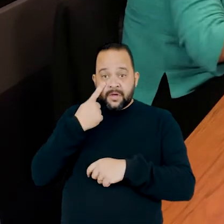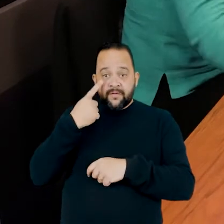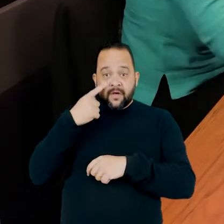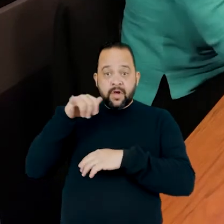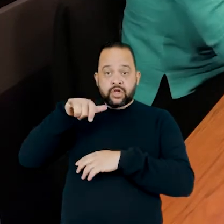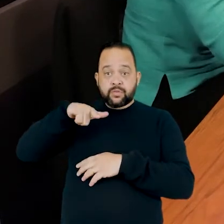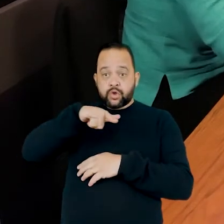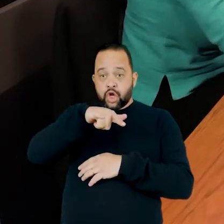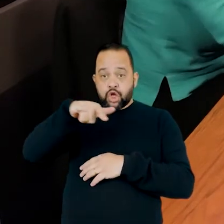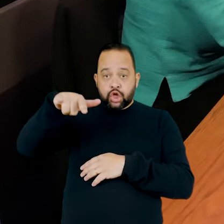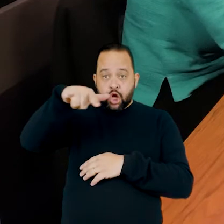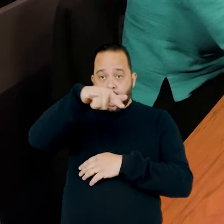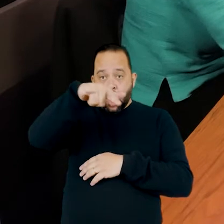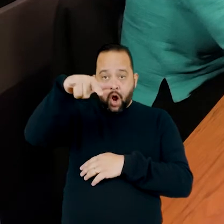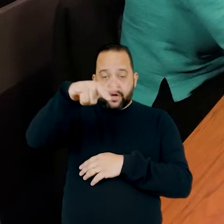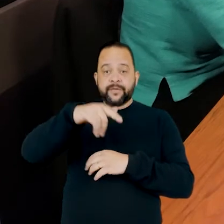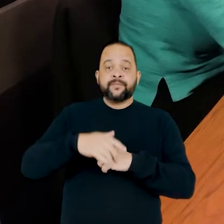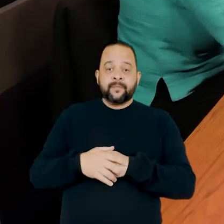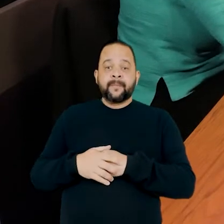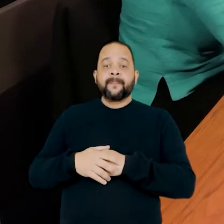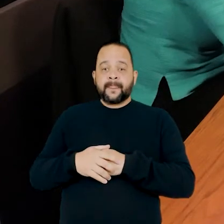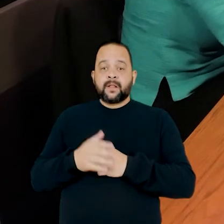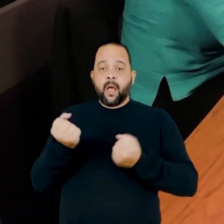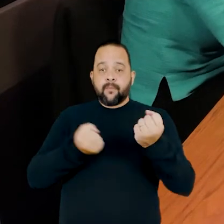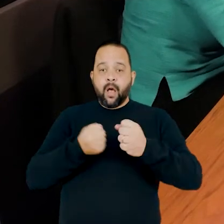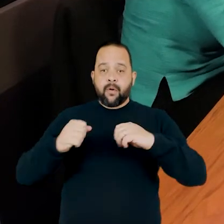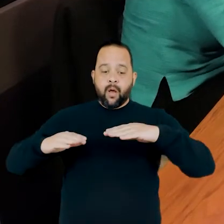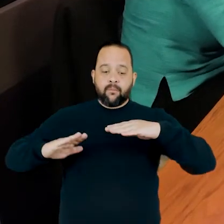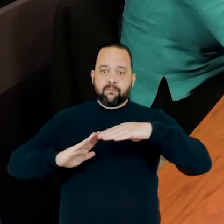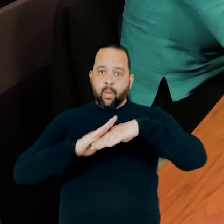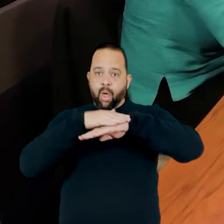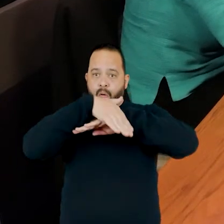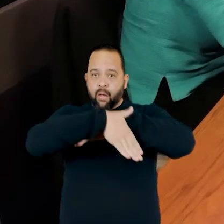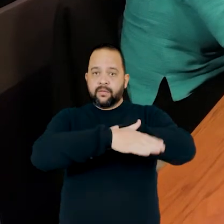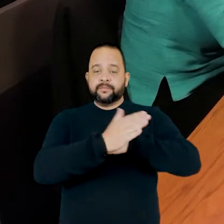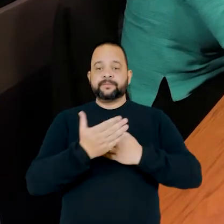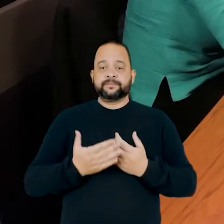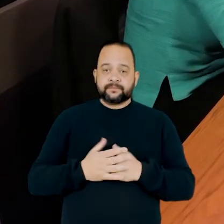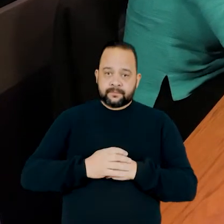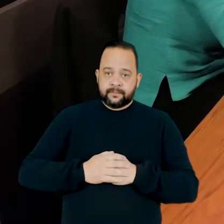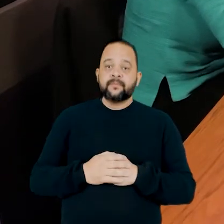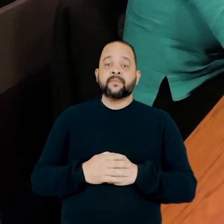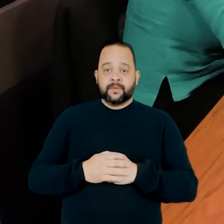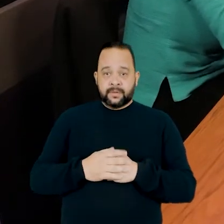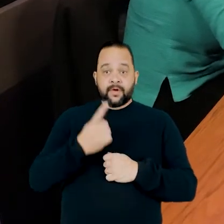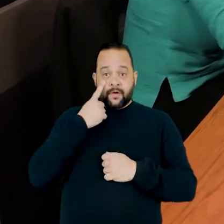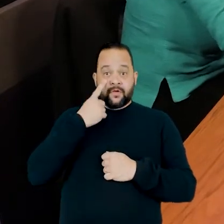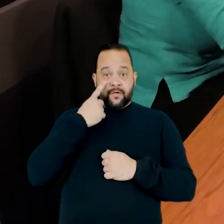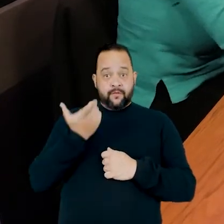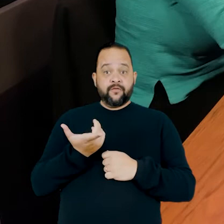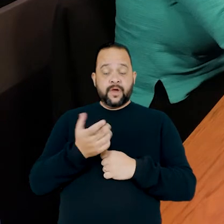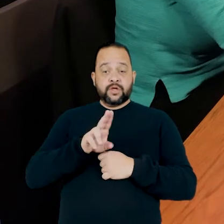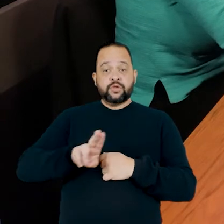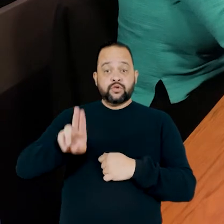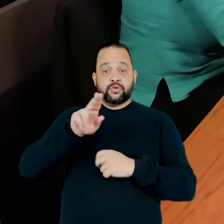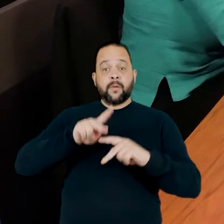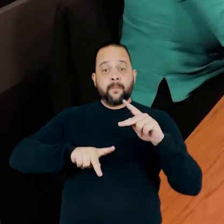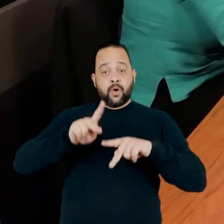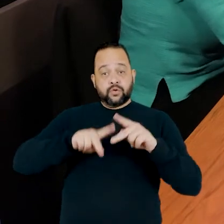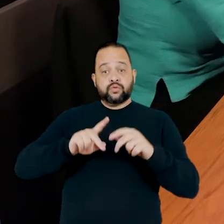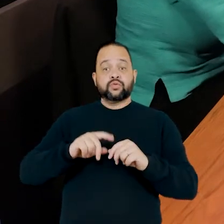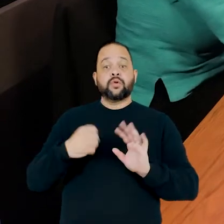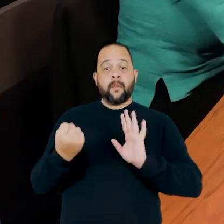na altura de um prédio, passando com o carro em cima, né? Não faça o extintado! faça o extintado!